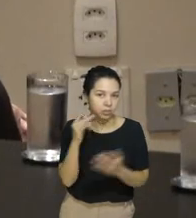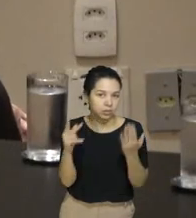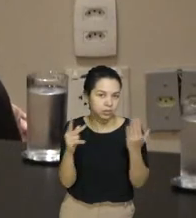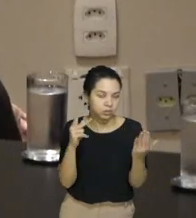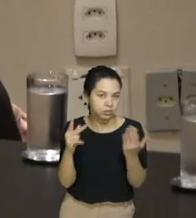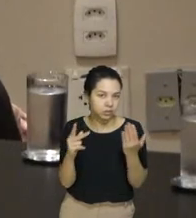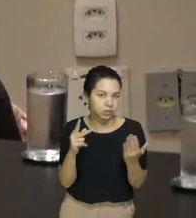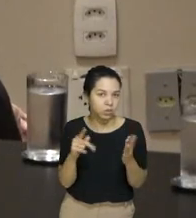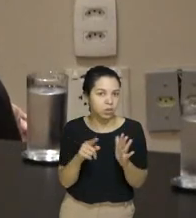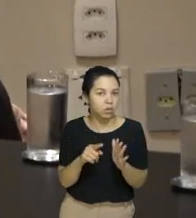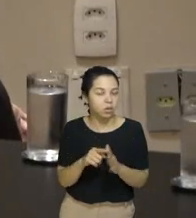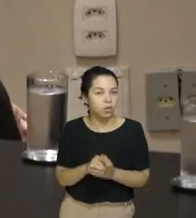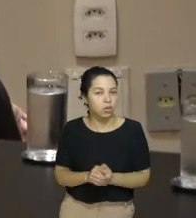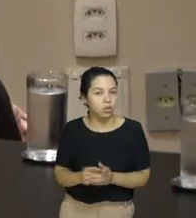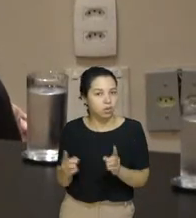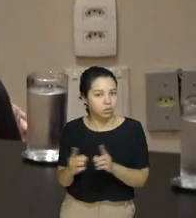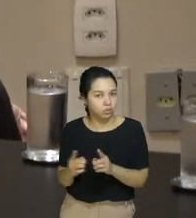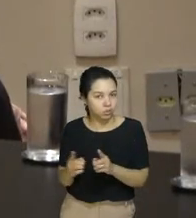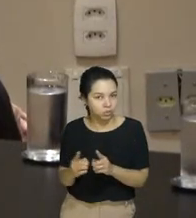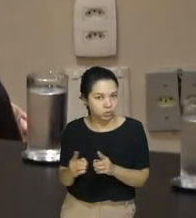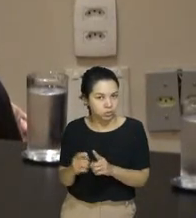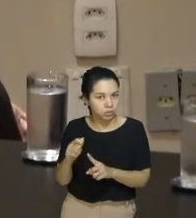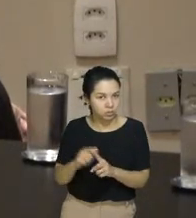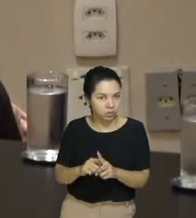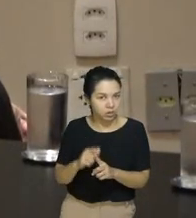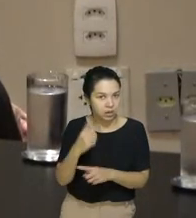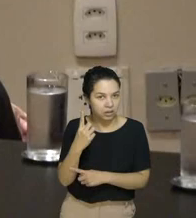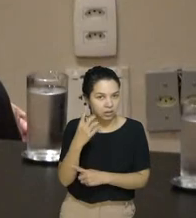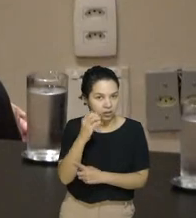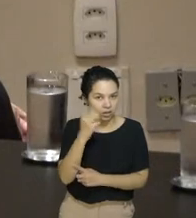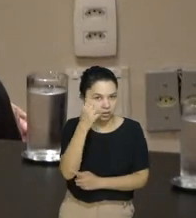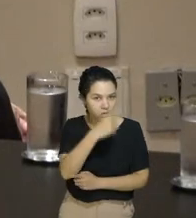consulta mensal, ela só tem 10 horas no CEDRA.